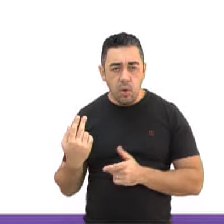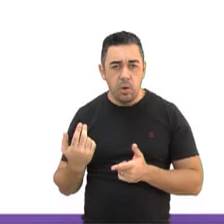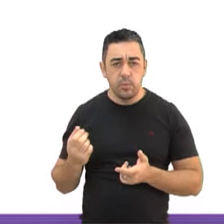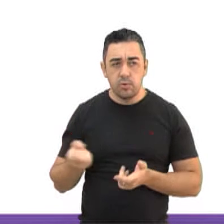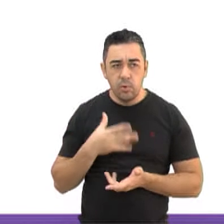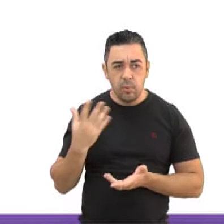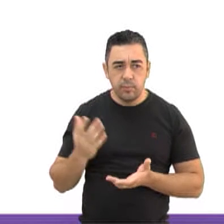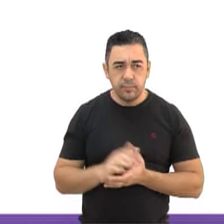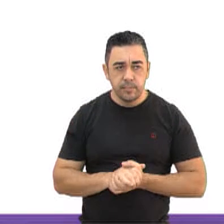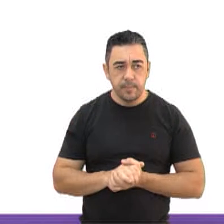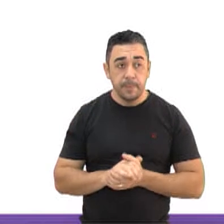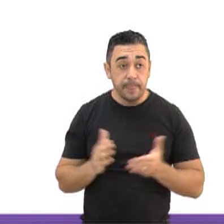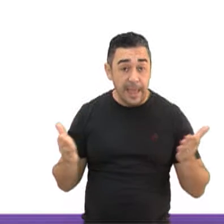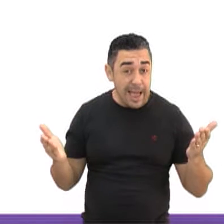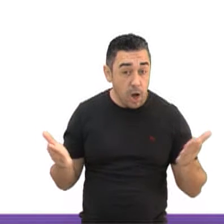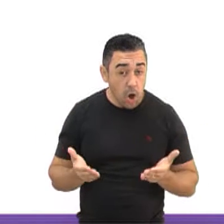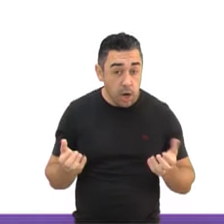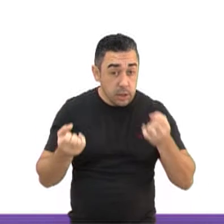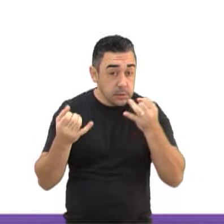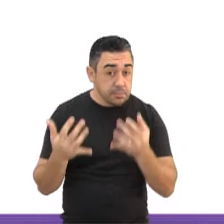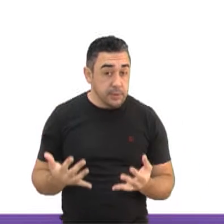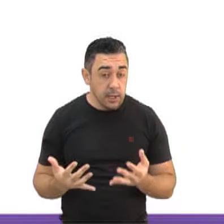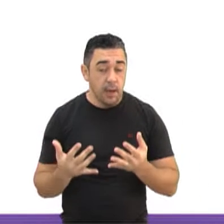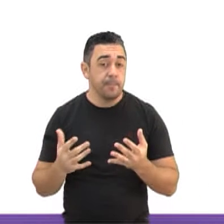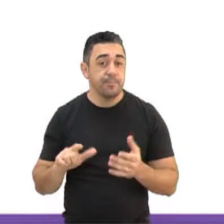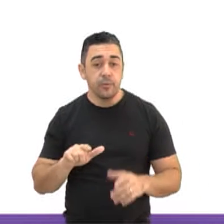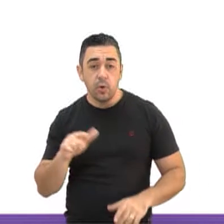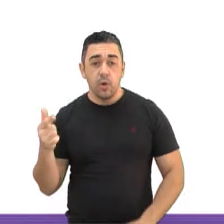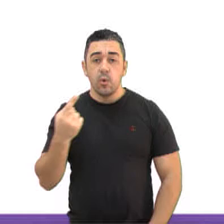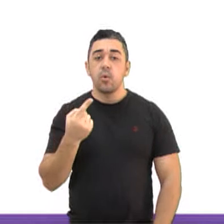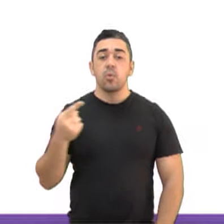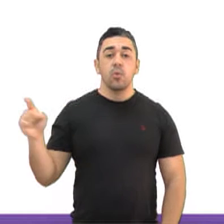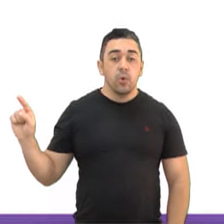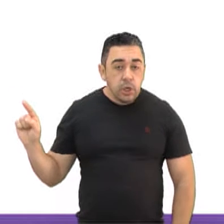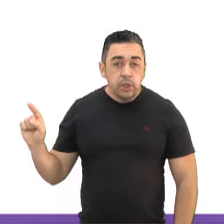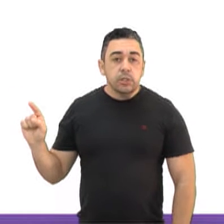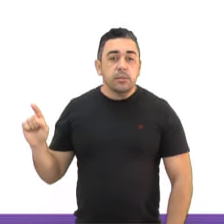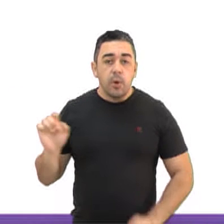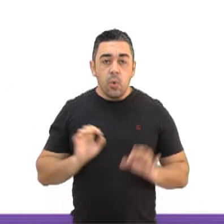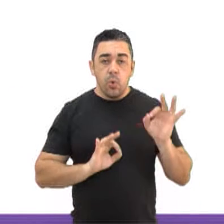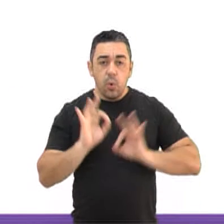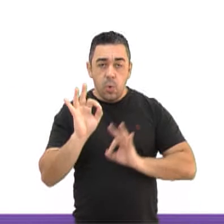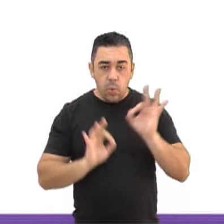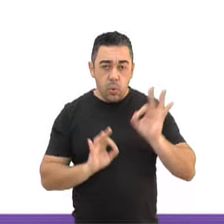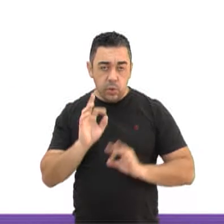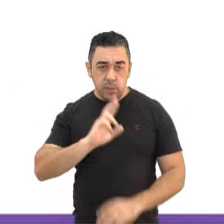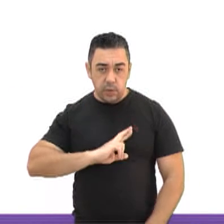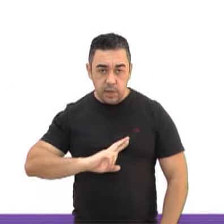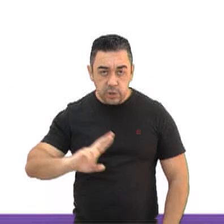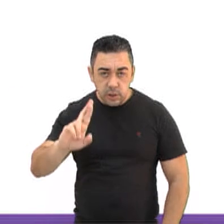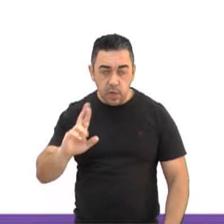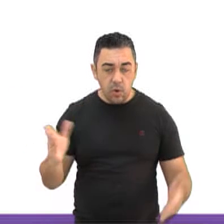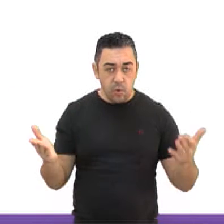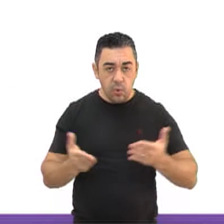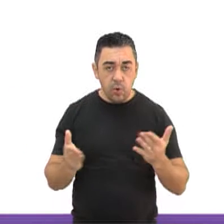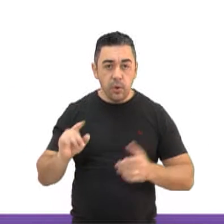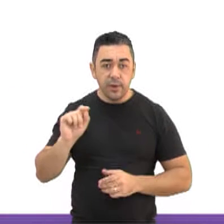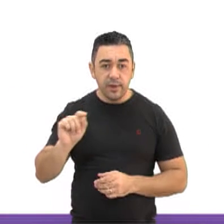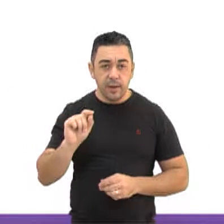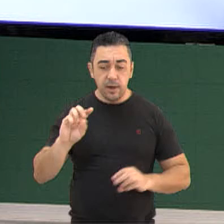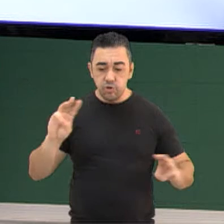nome. Agora, vamos falar da última organização religiosa aqui da nossa aula de rito de